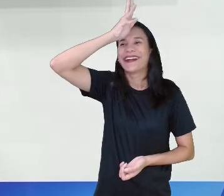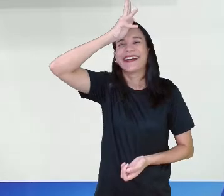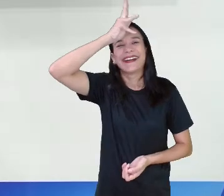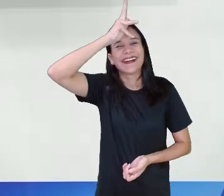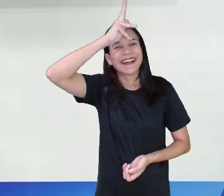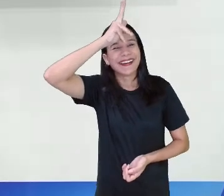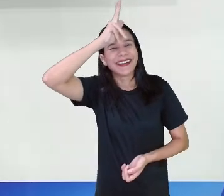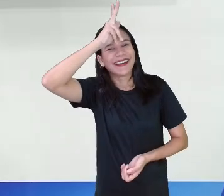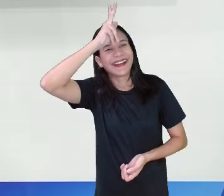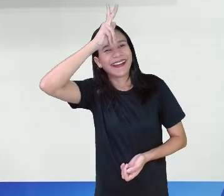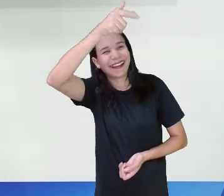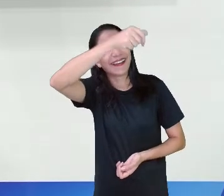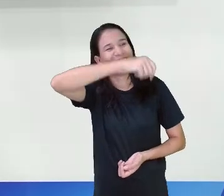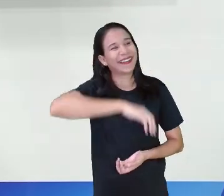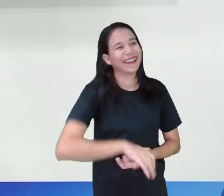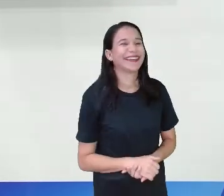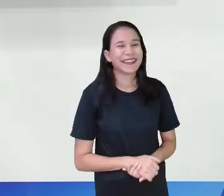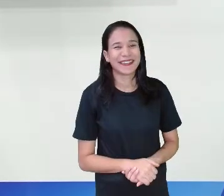chegou,